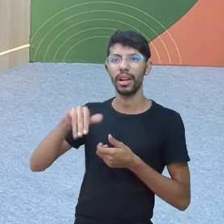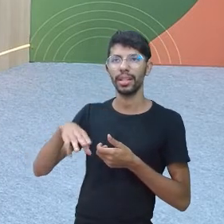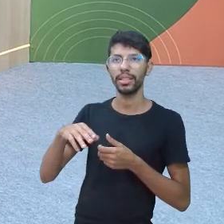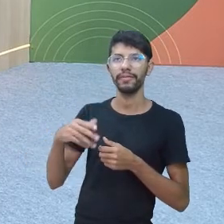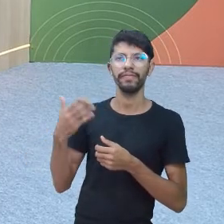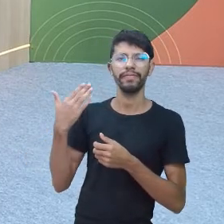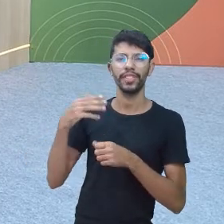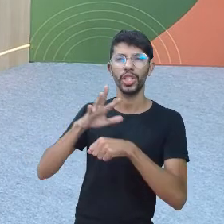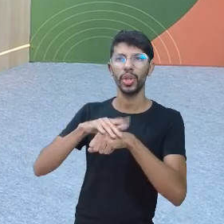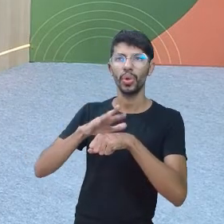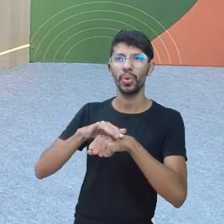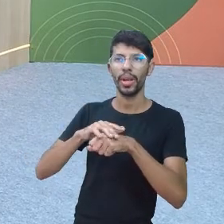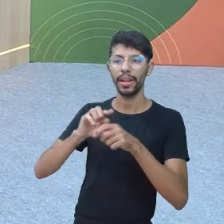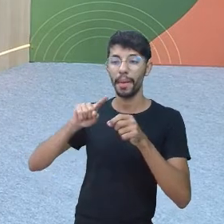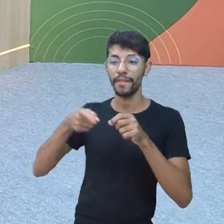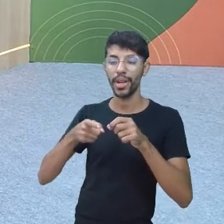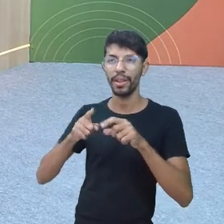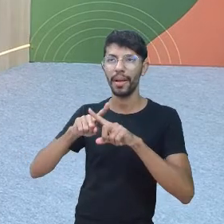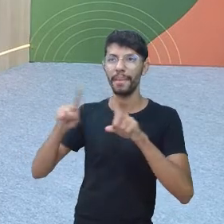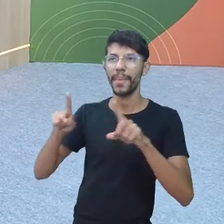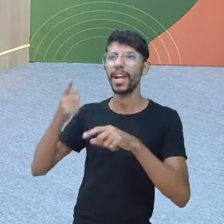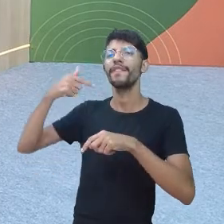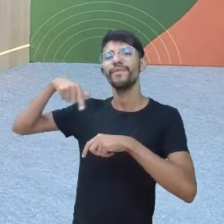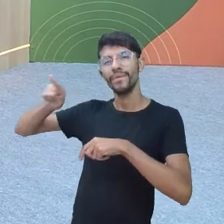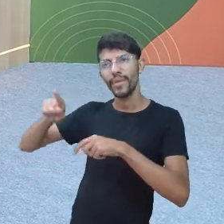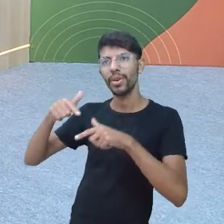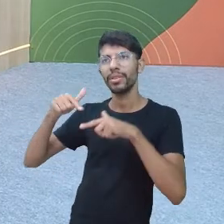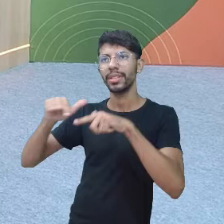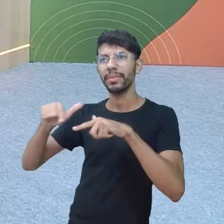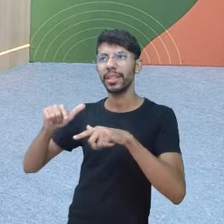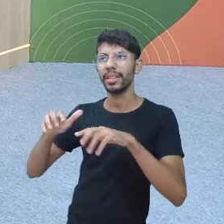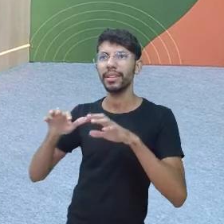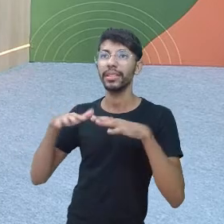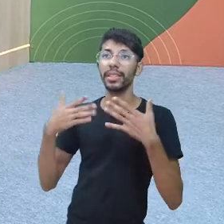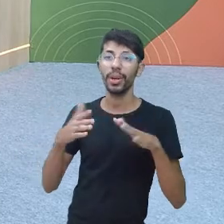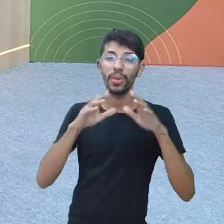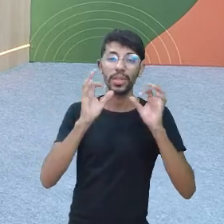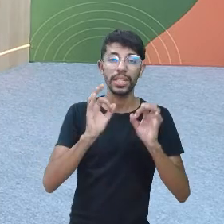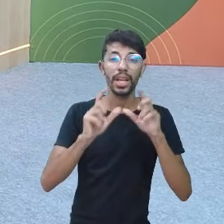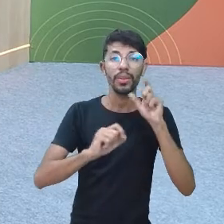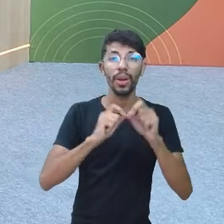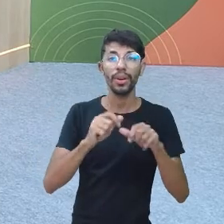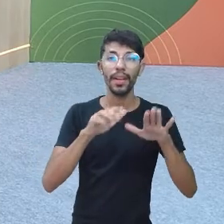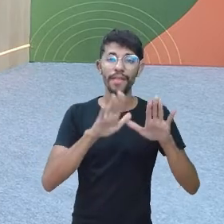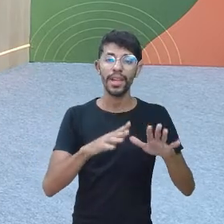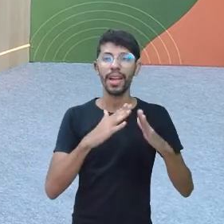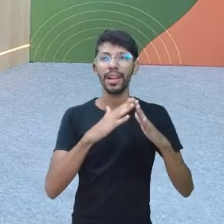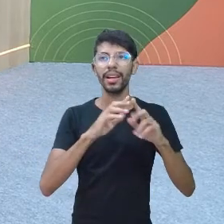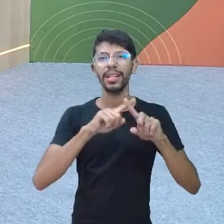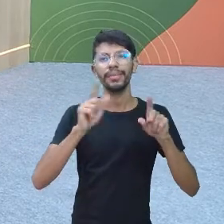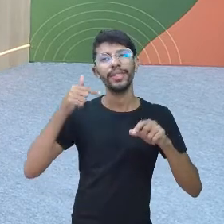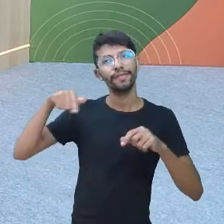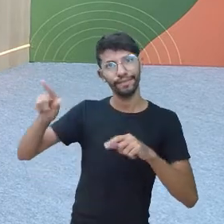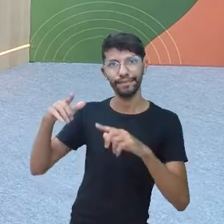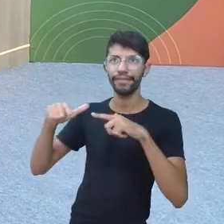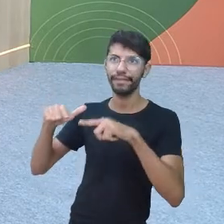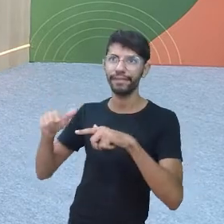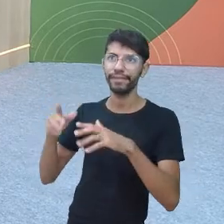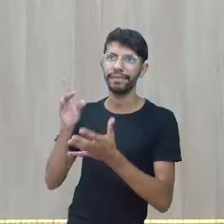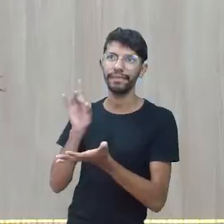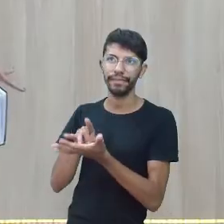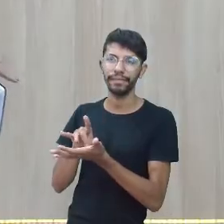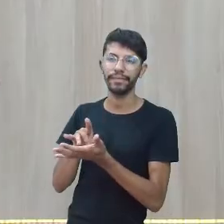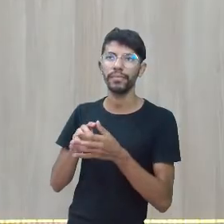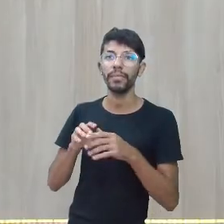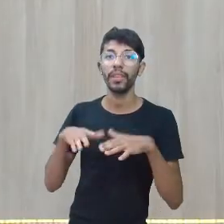uma ideia contrária, ele foi trabalhar mesmo assim. Tá certo? E agora é a vez de vocês, agora que vocês já viram todo